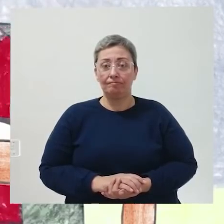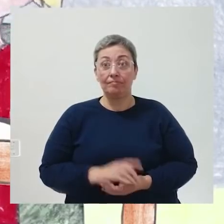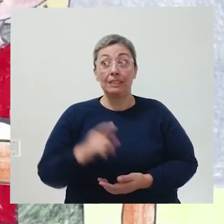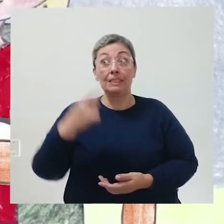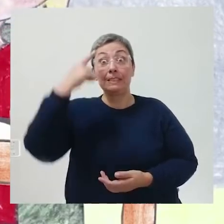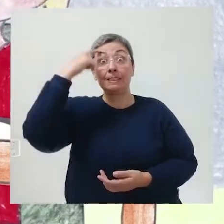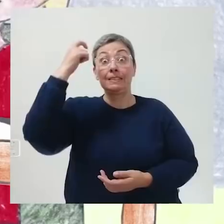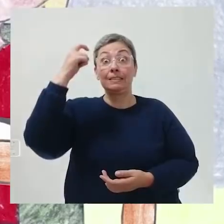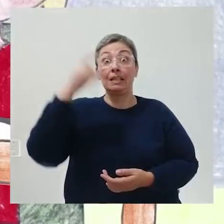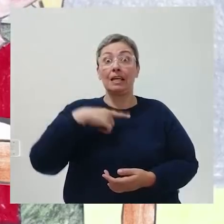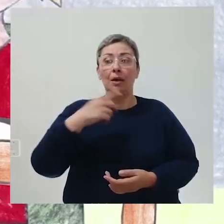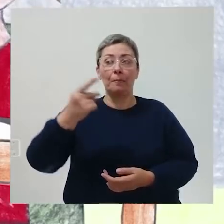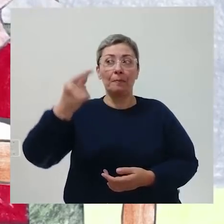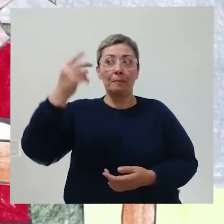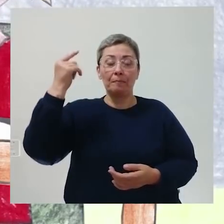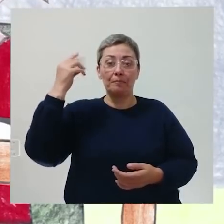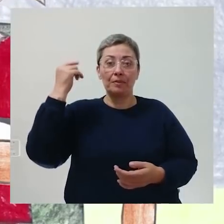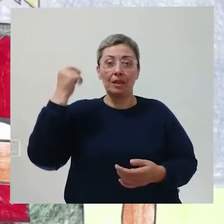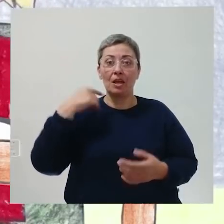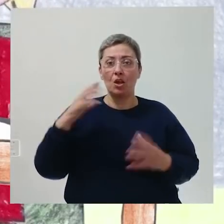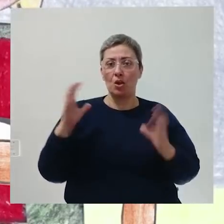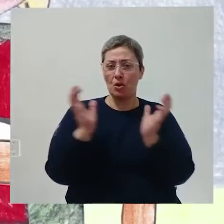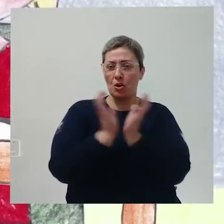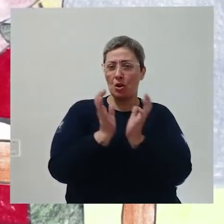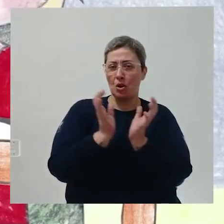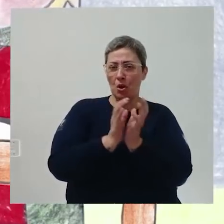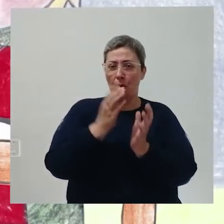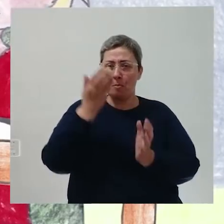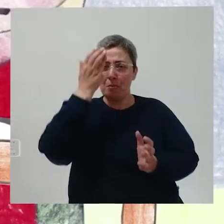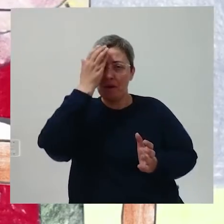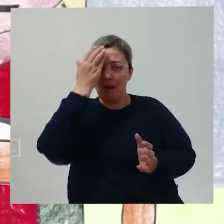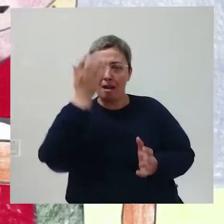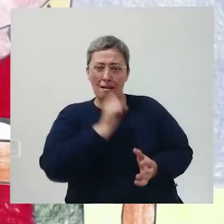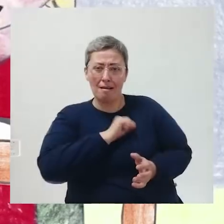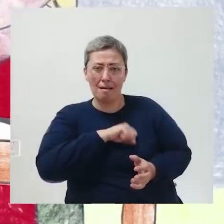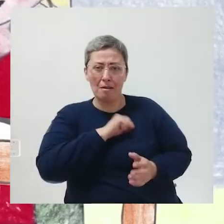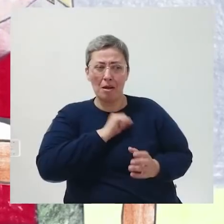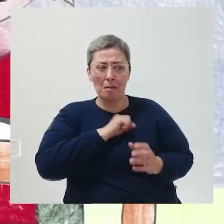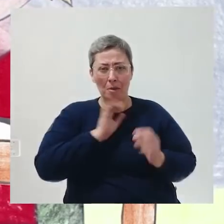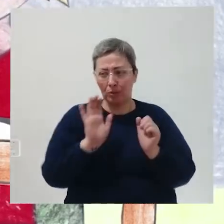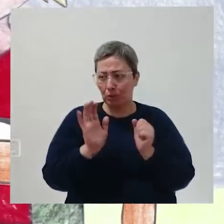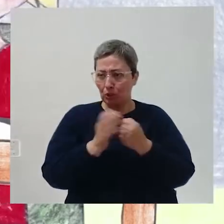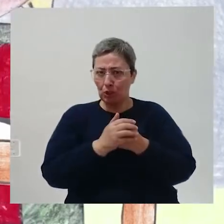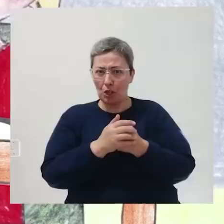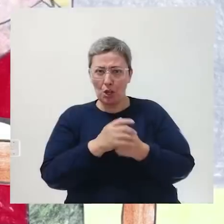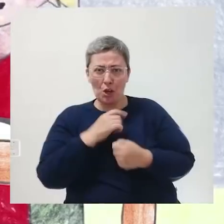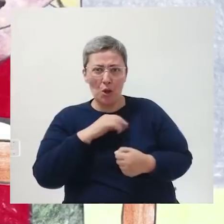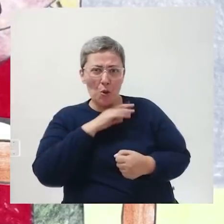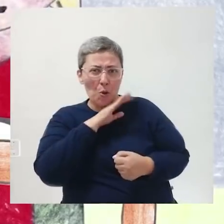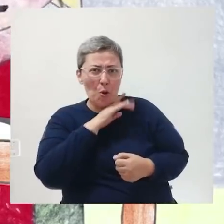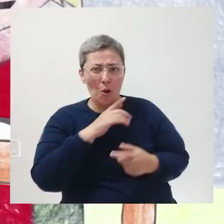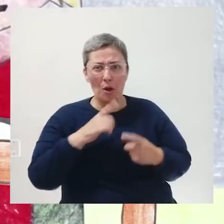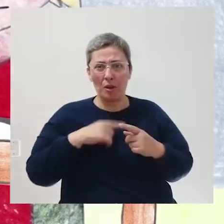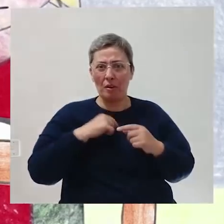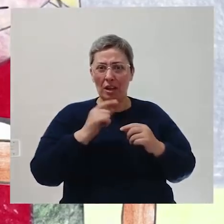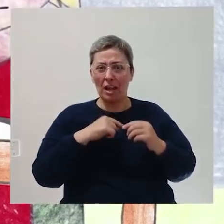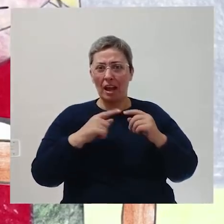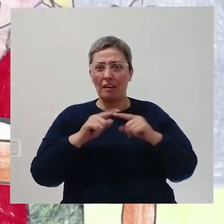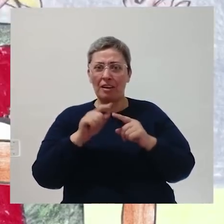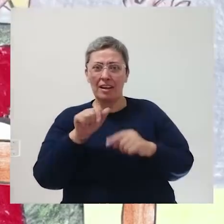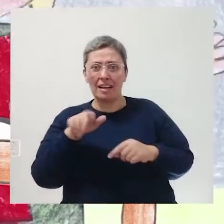Já sei, era uma vez um bando de piratas sinistros, e eles tinham um esconderijo sinistro, e ele ficava em Angra dos